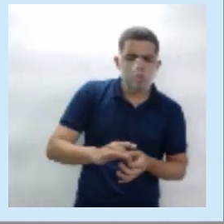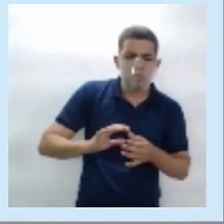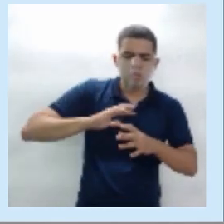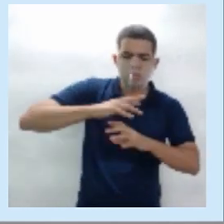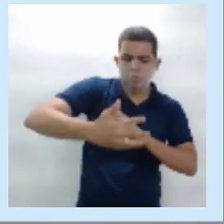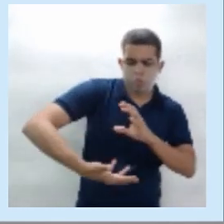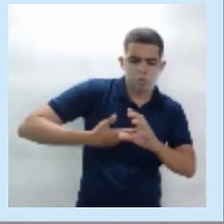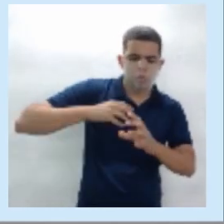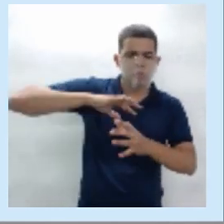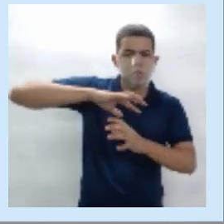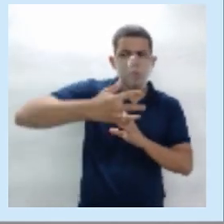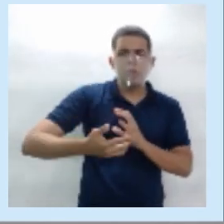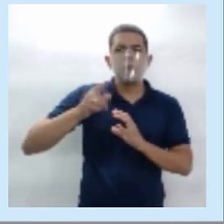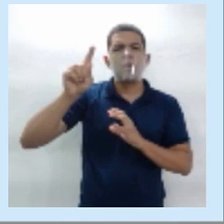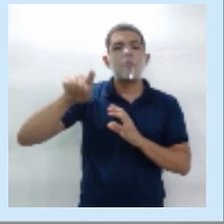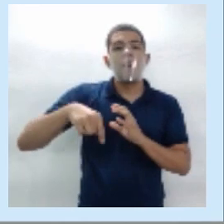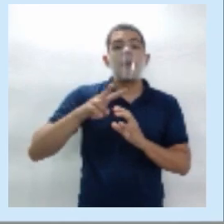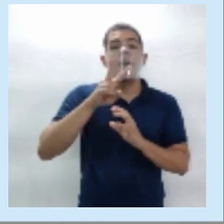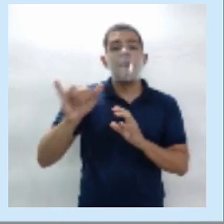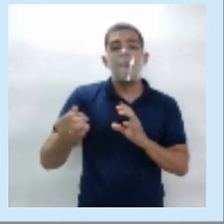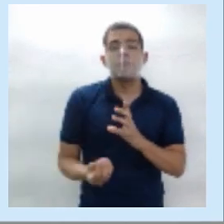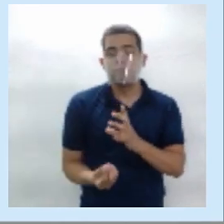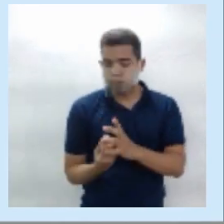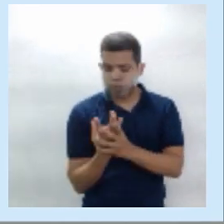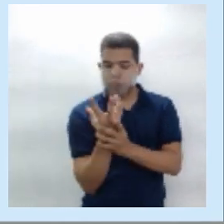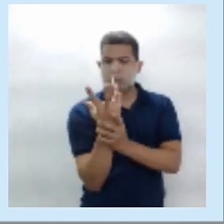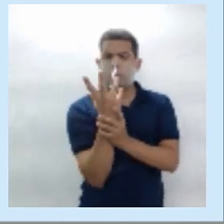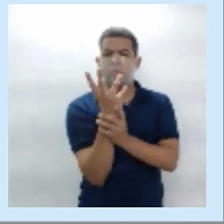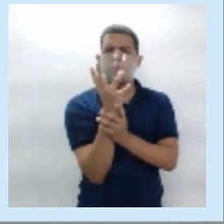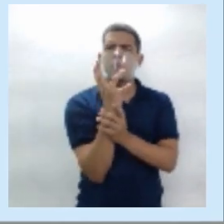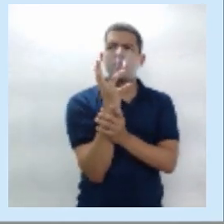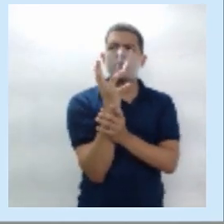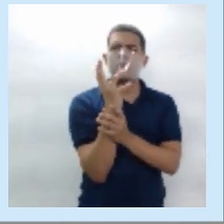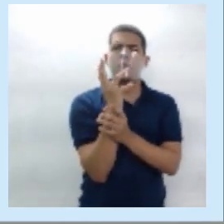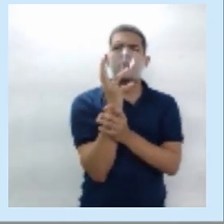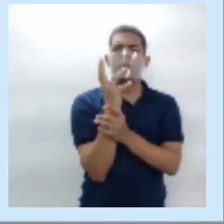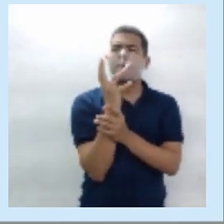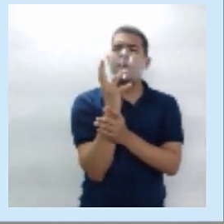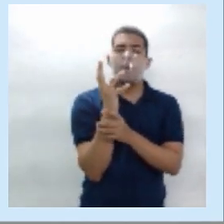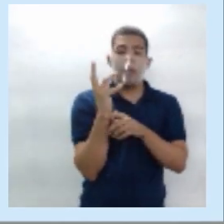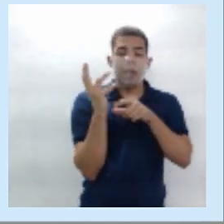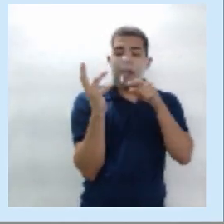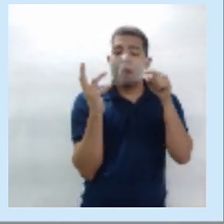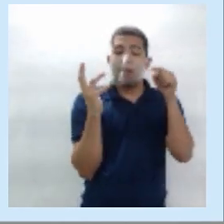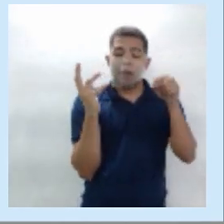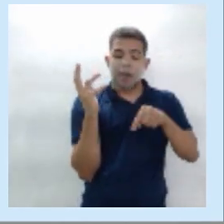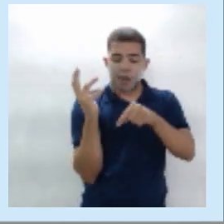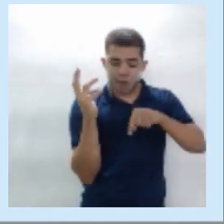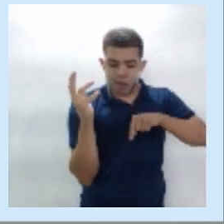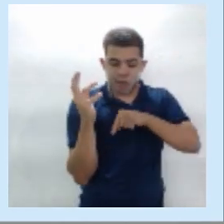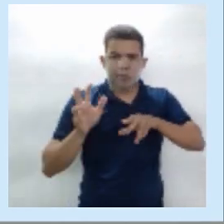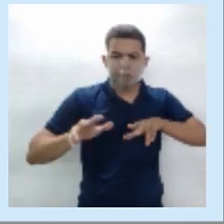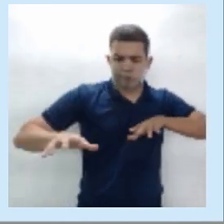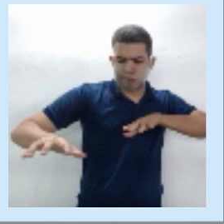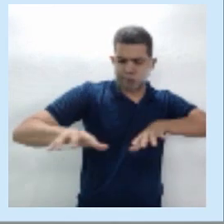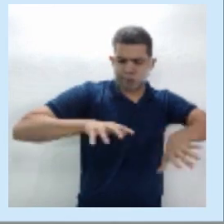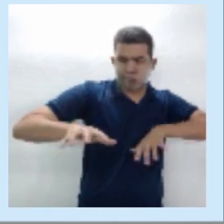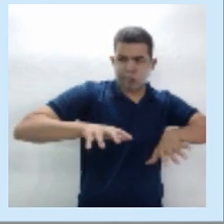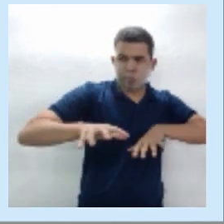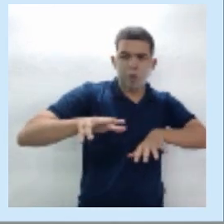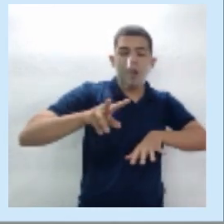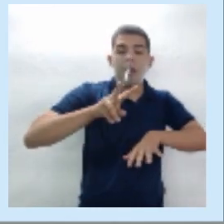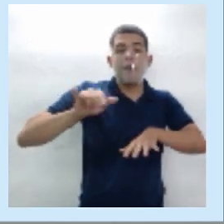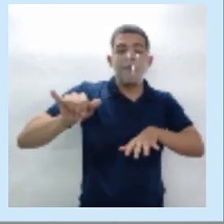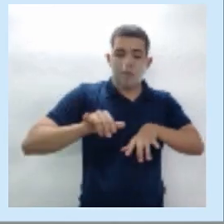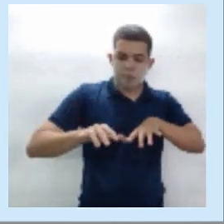lógico, que emergir, né? E daí as placas tectônicas, ora irão